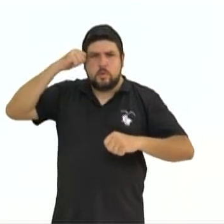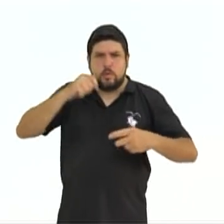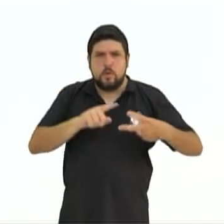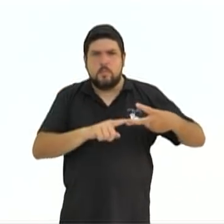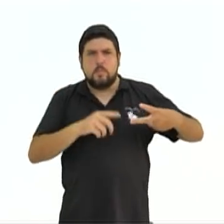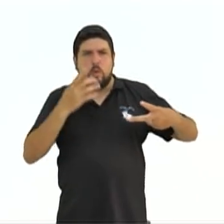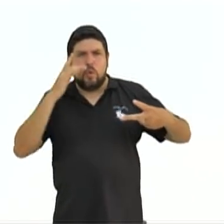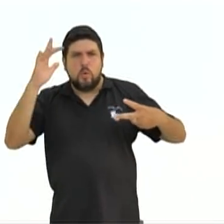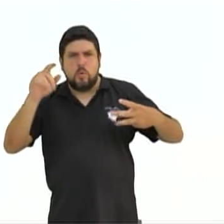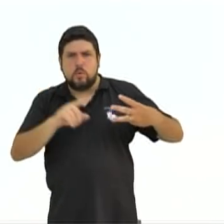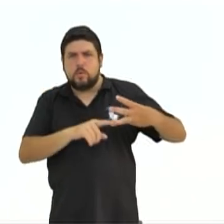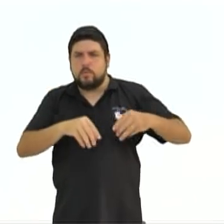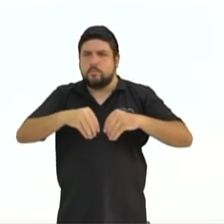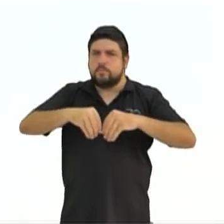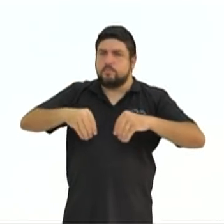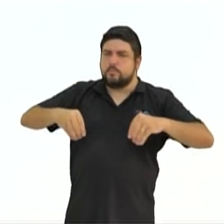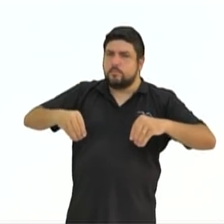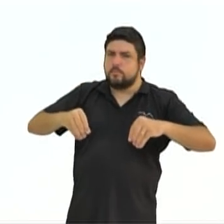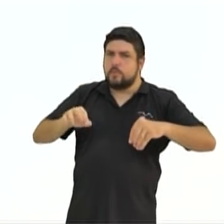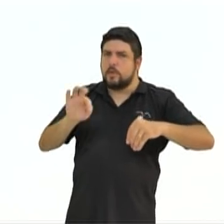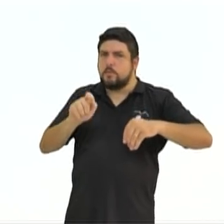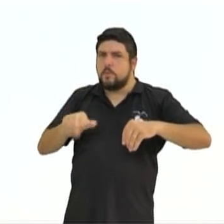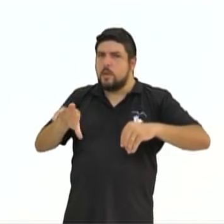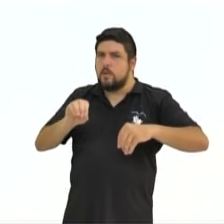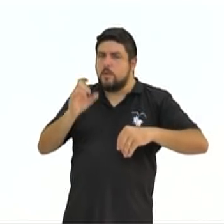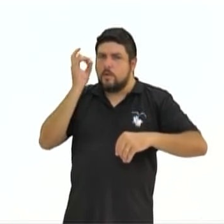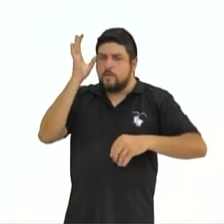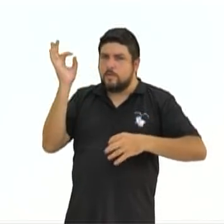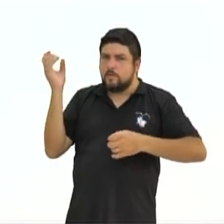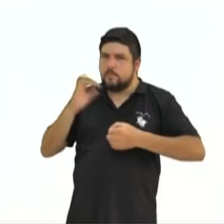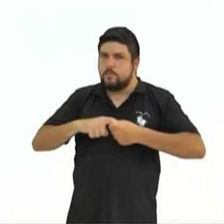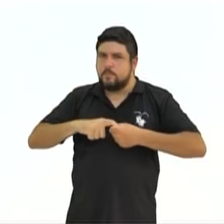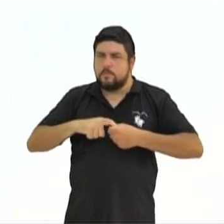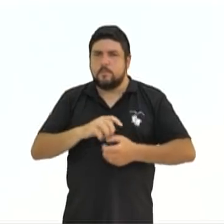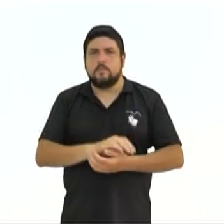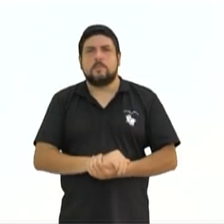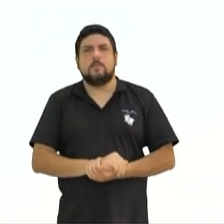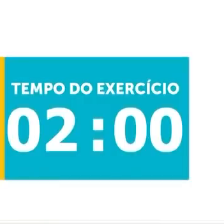C. Especiarias. Essa fácil, eu já retorno.